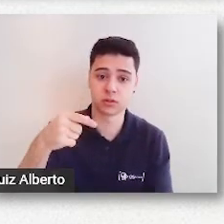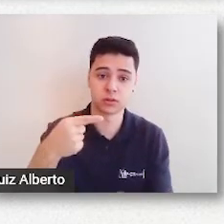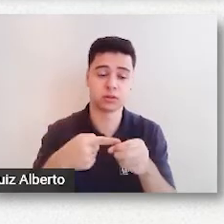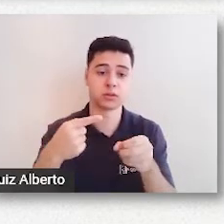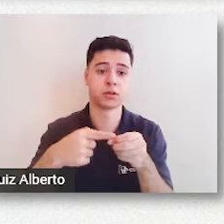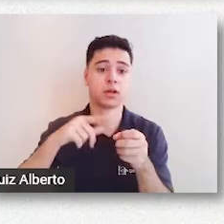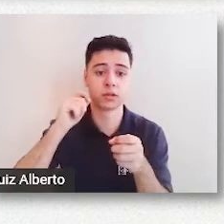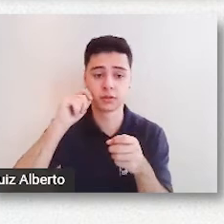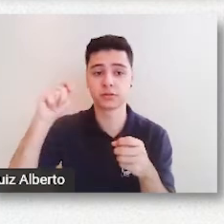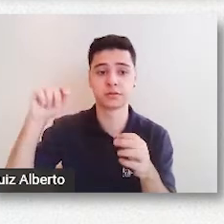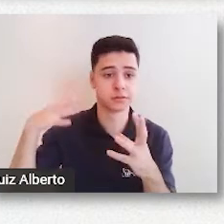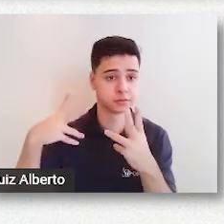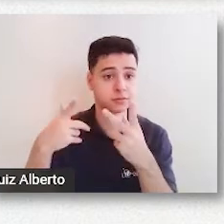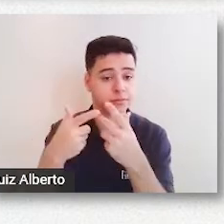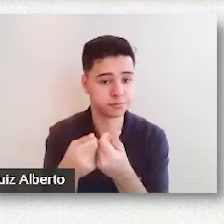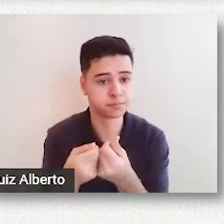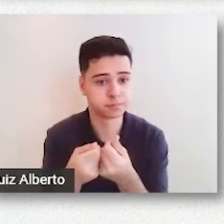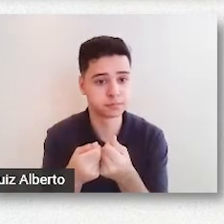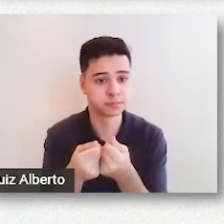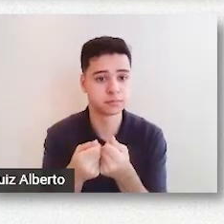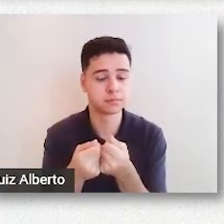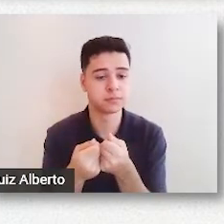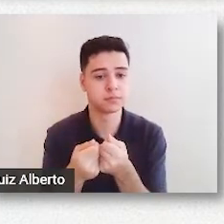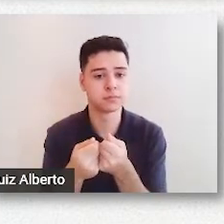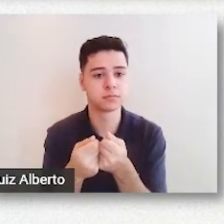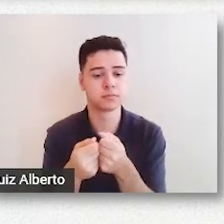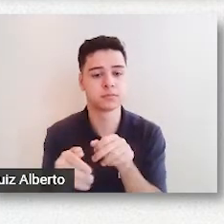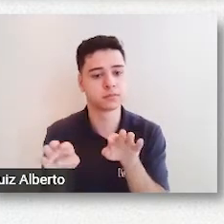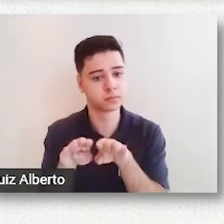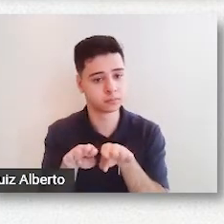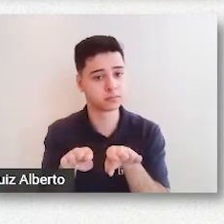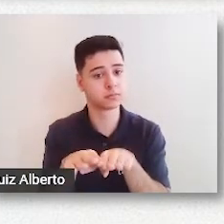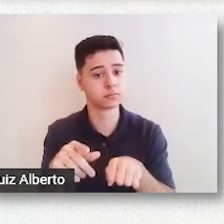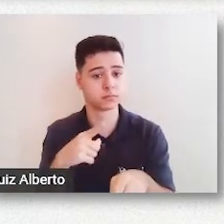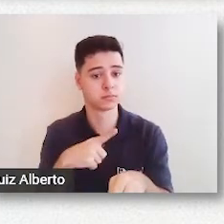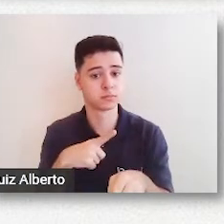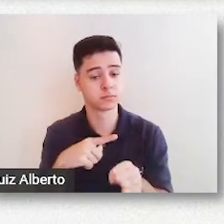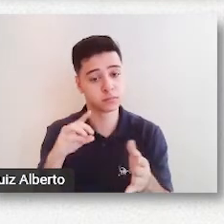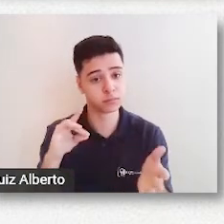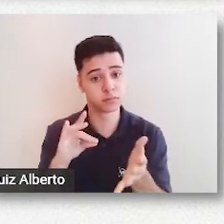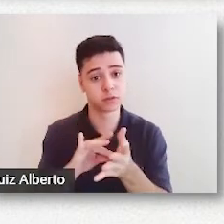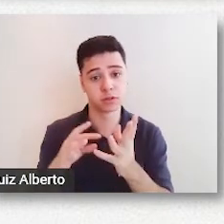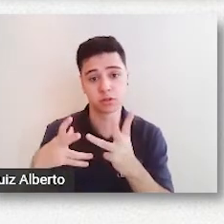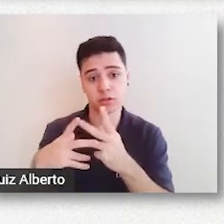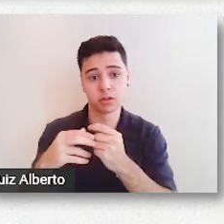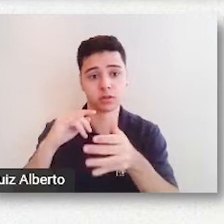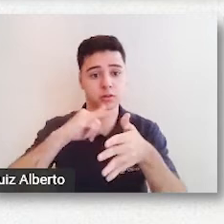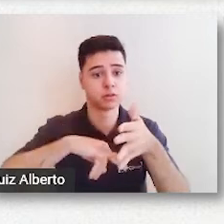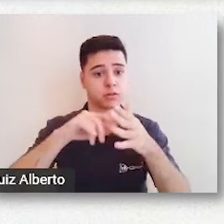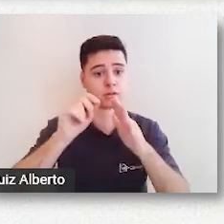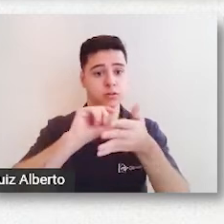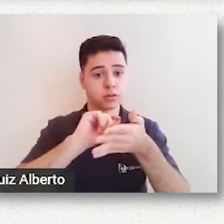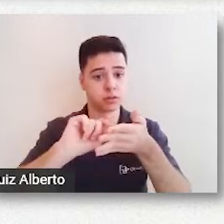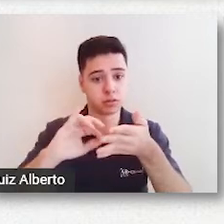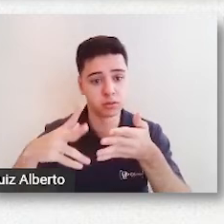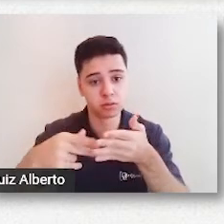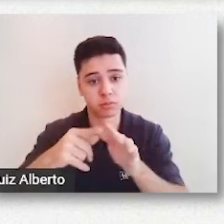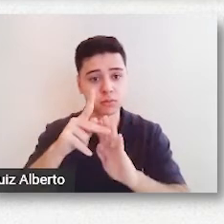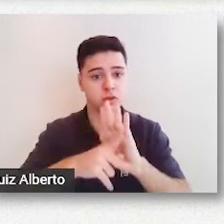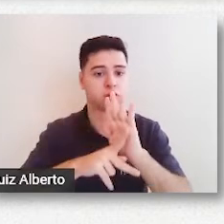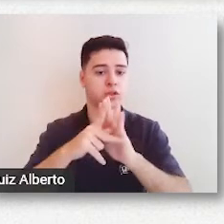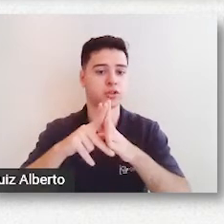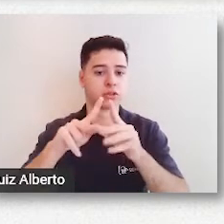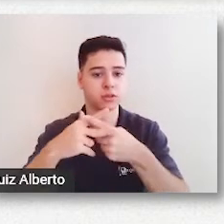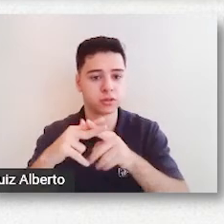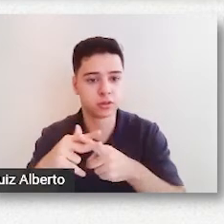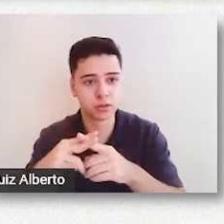todo o acervo, e tem também, lógico, né, o relatório do projeto de restauração do Grupo